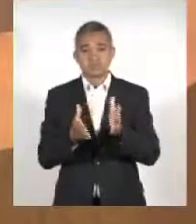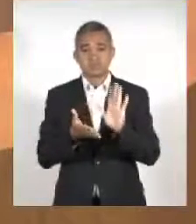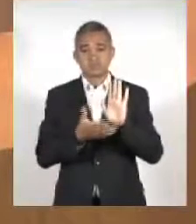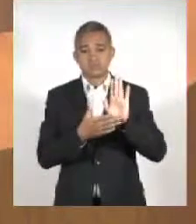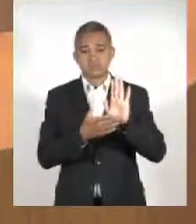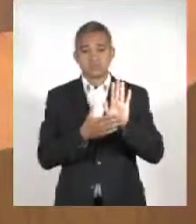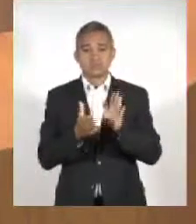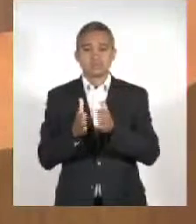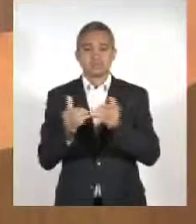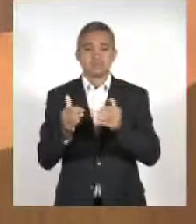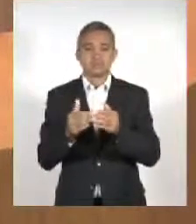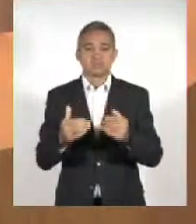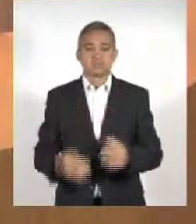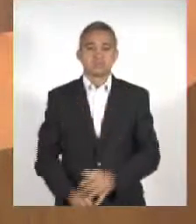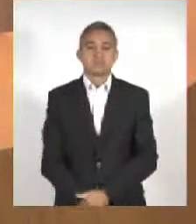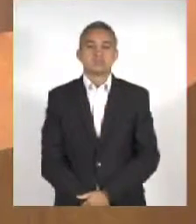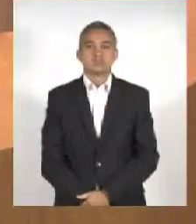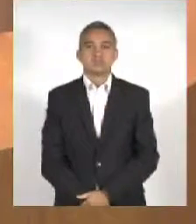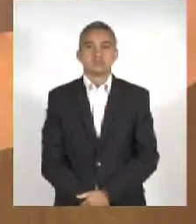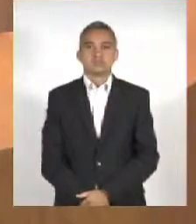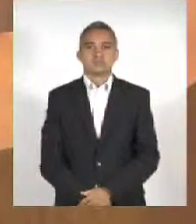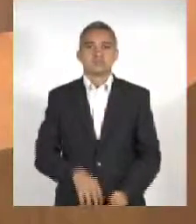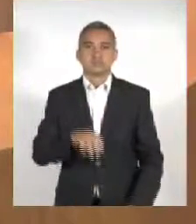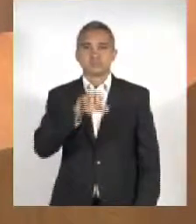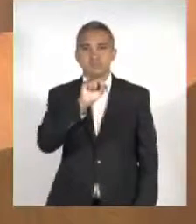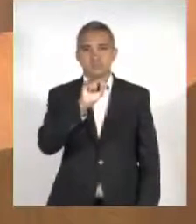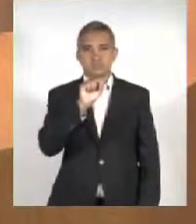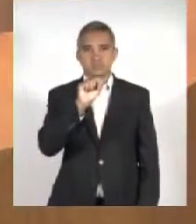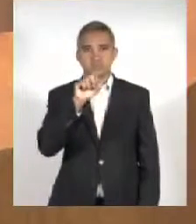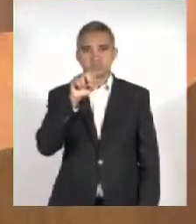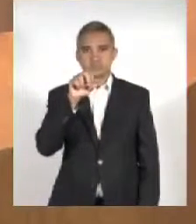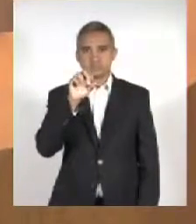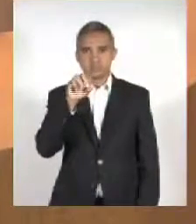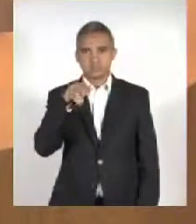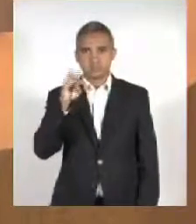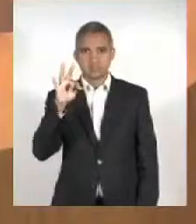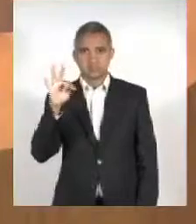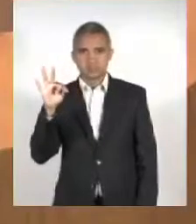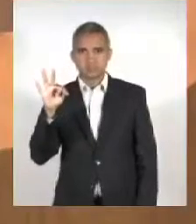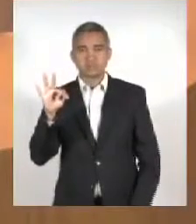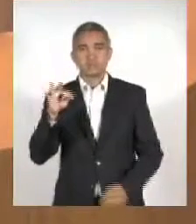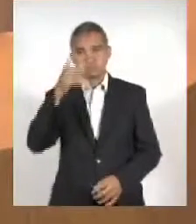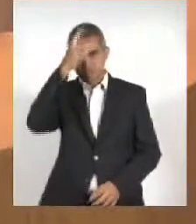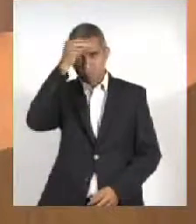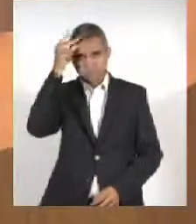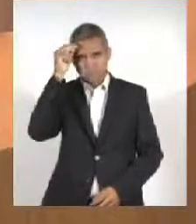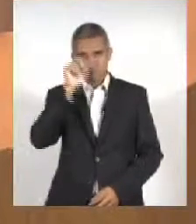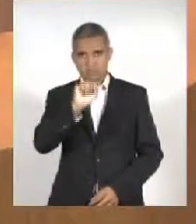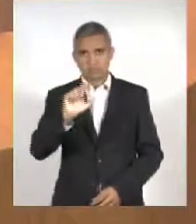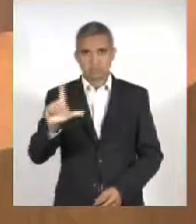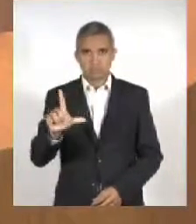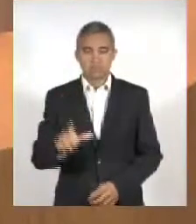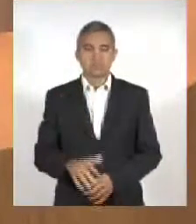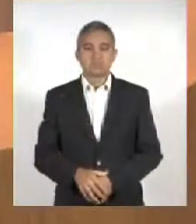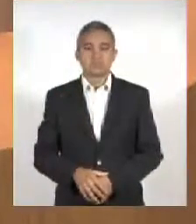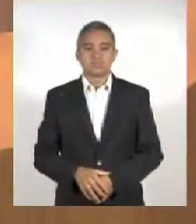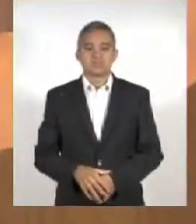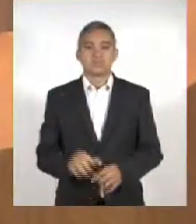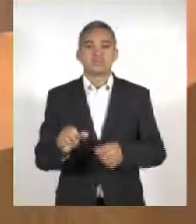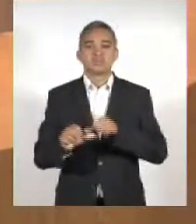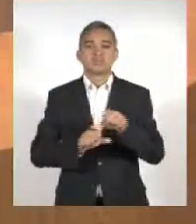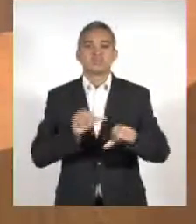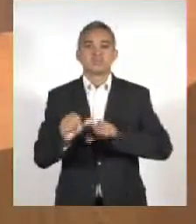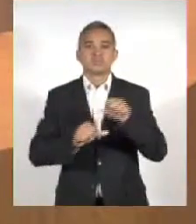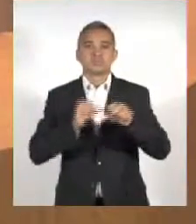também a SMTT e a Prefeitura de São Luís uma mudança do semáforo